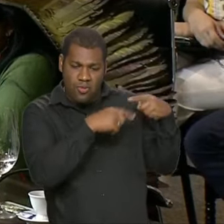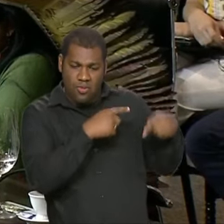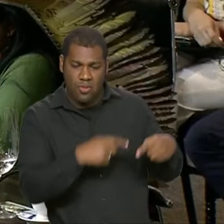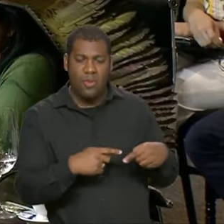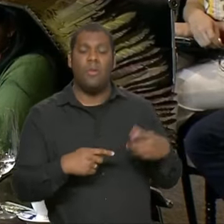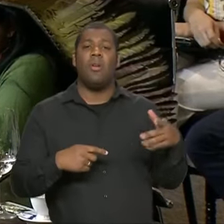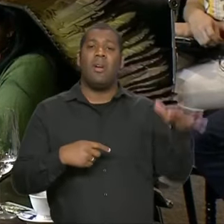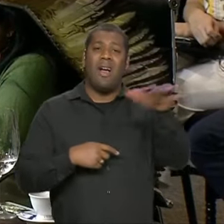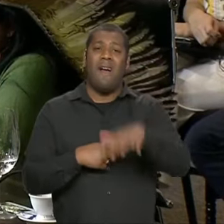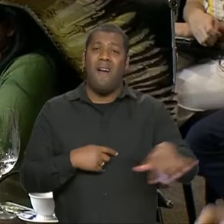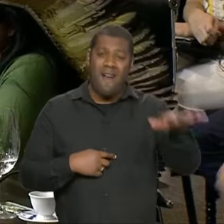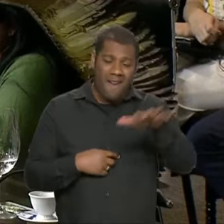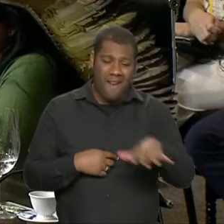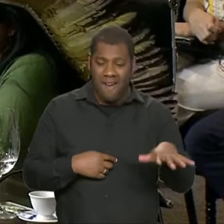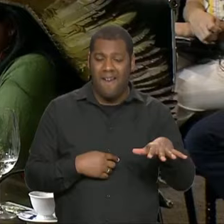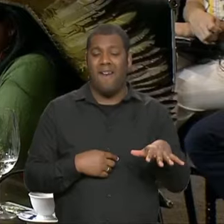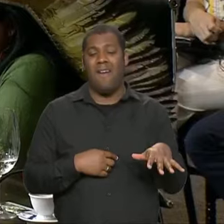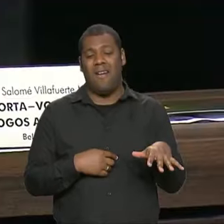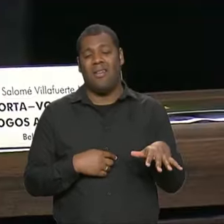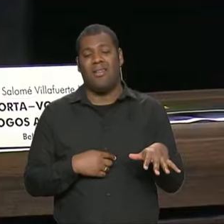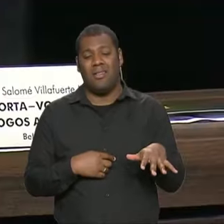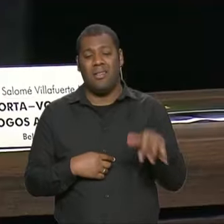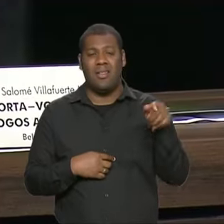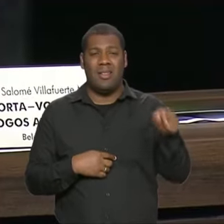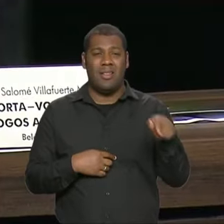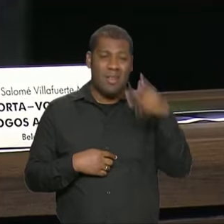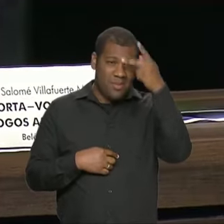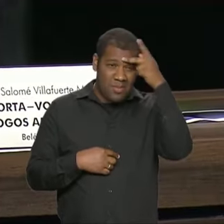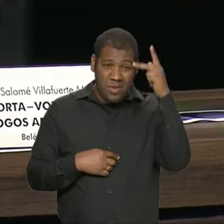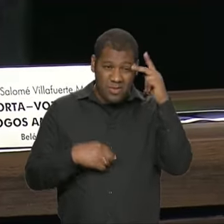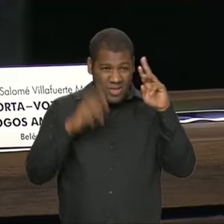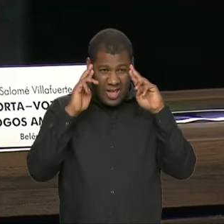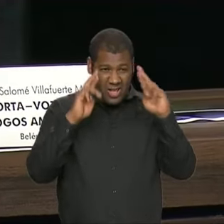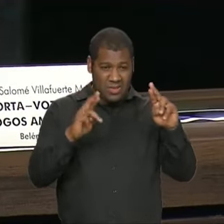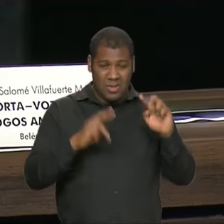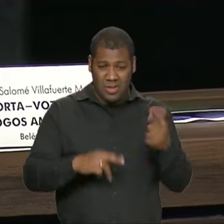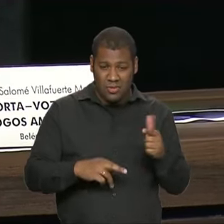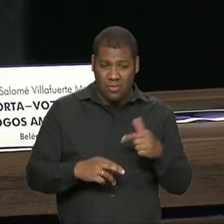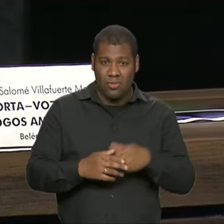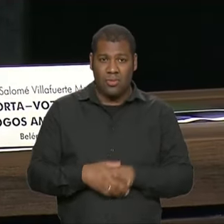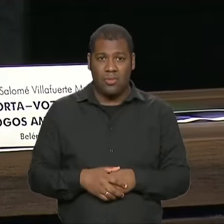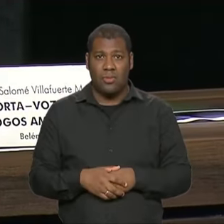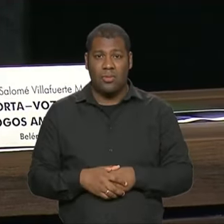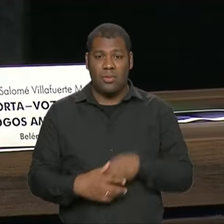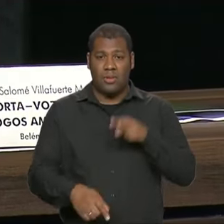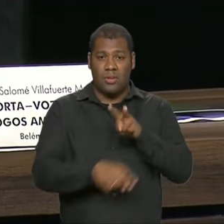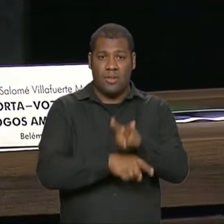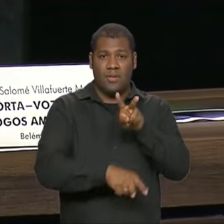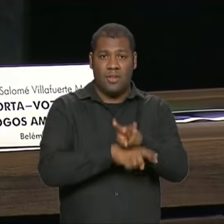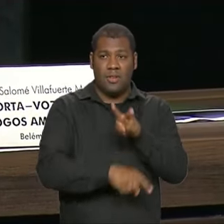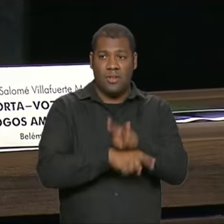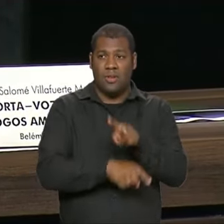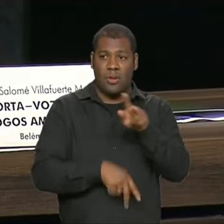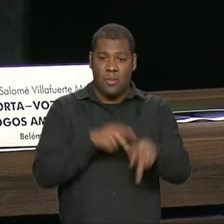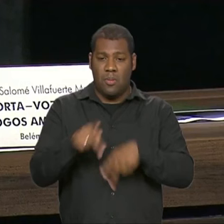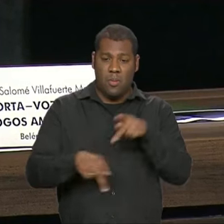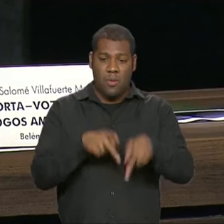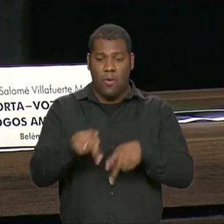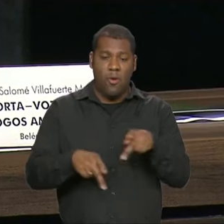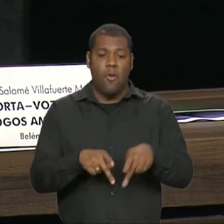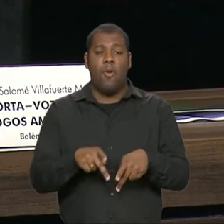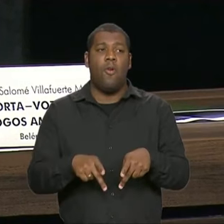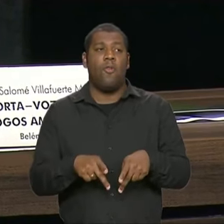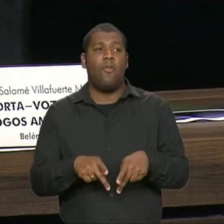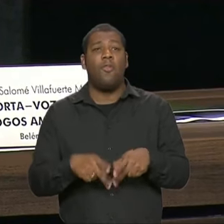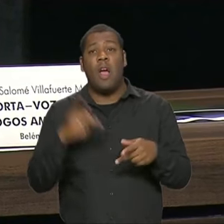estão cada vez mais usurpados das suas riquezas e as defensoras dos povos e das terras e territórios são